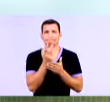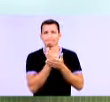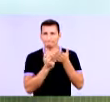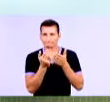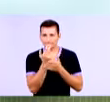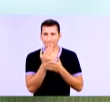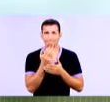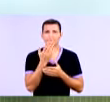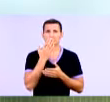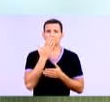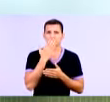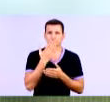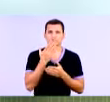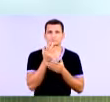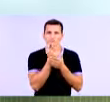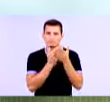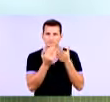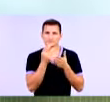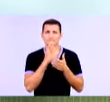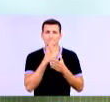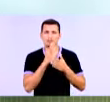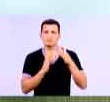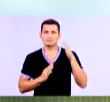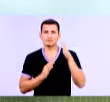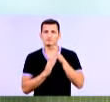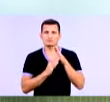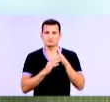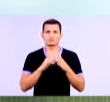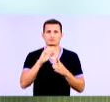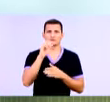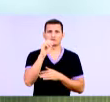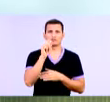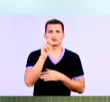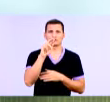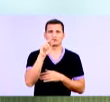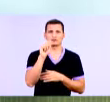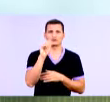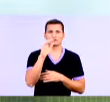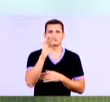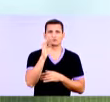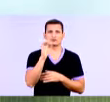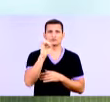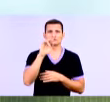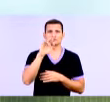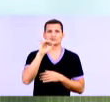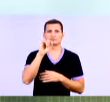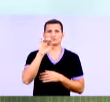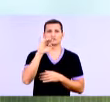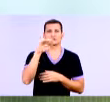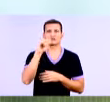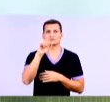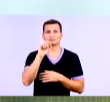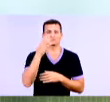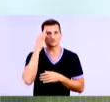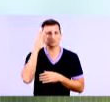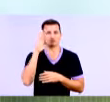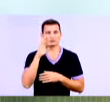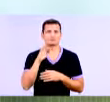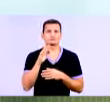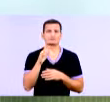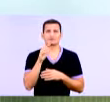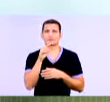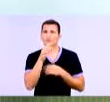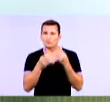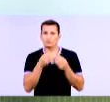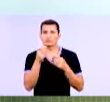o formato da imagem, conhecer as limitações, características principais desse formato que vai te dar o potencial de uso daquela imagem